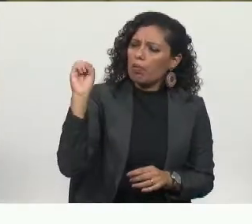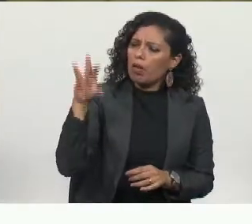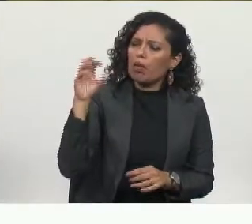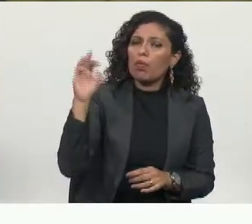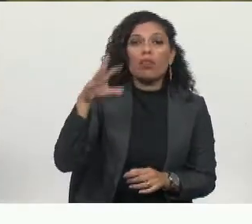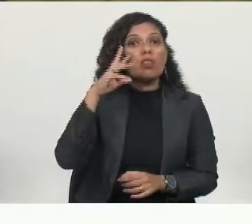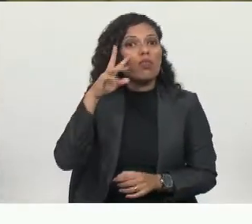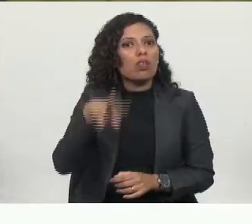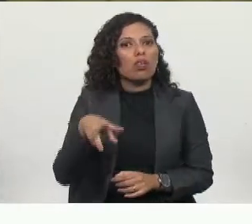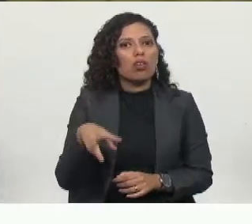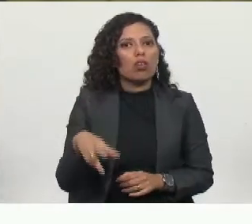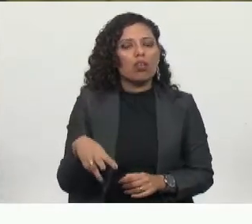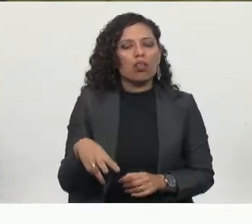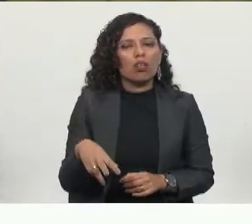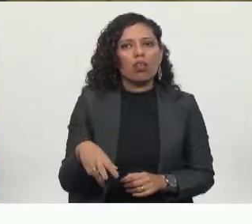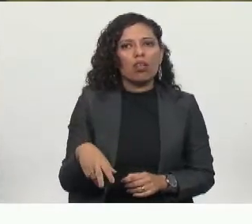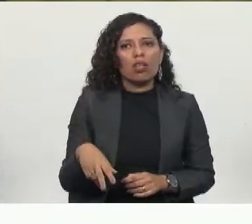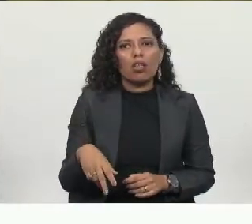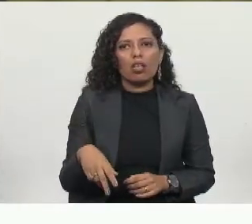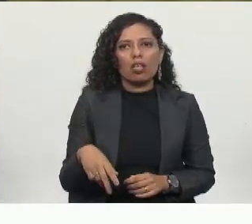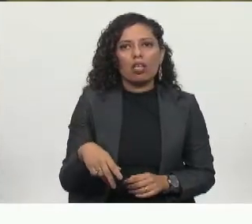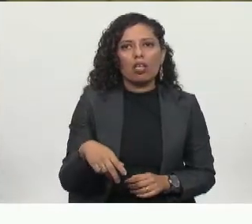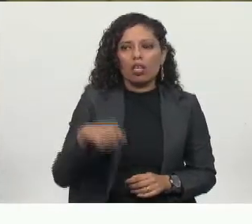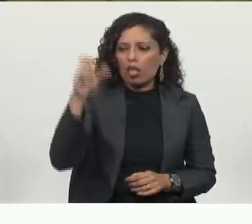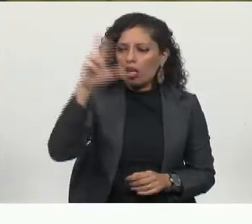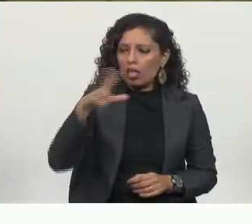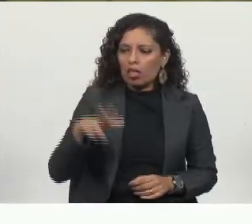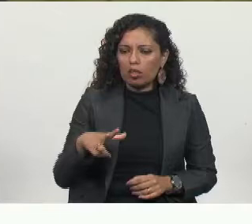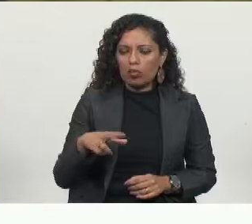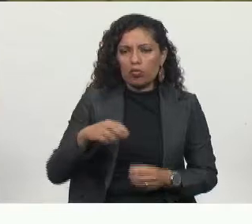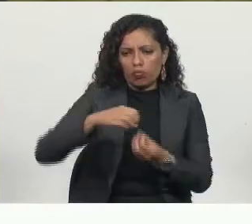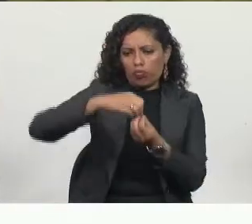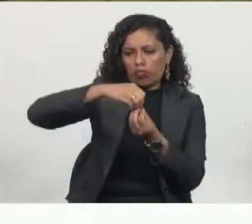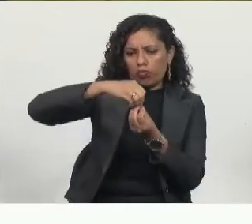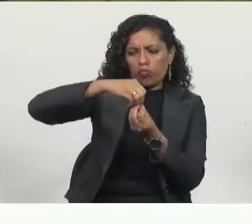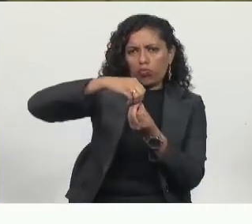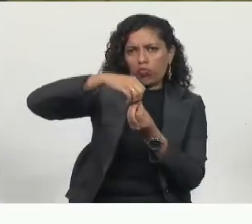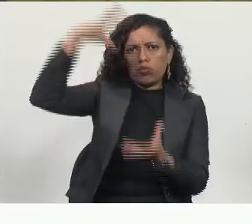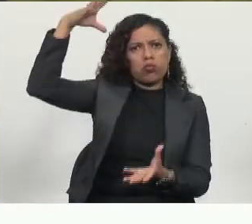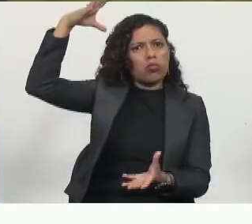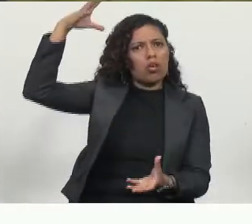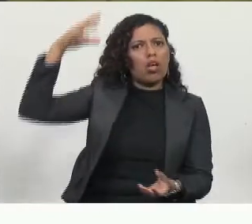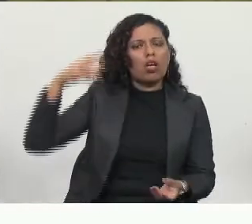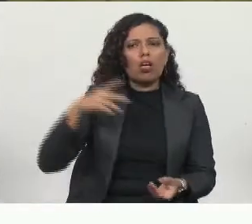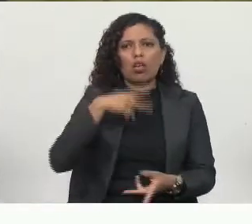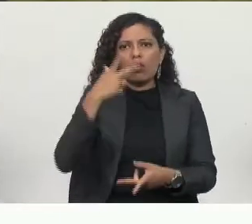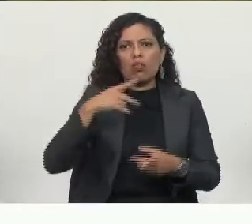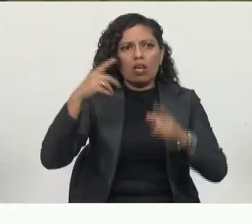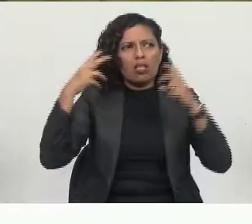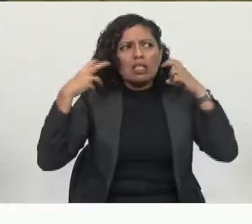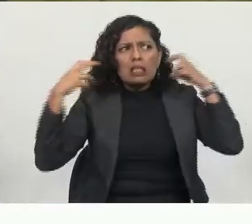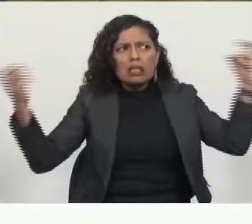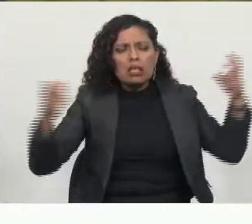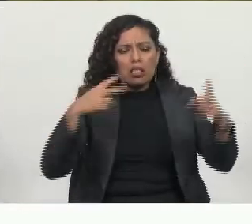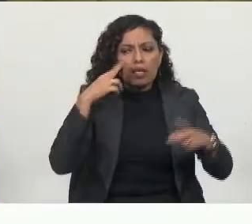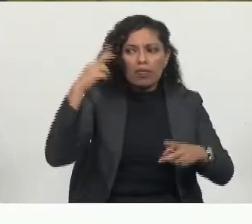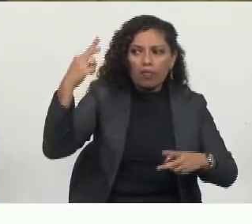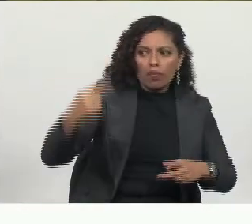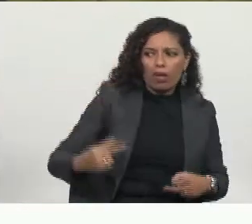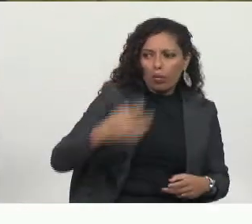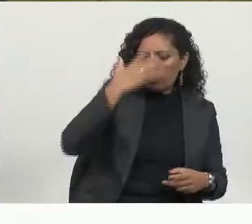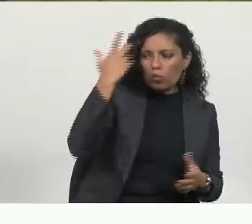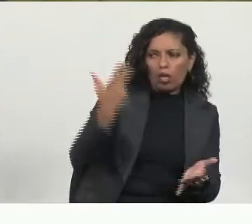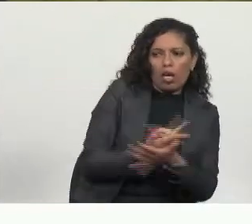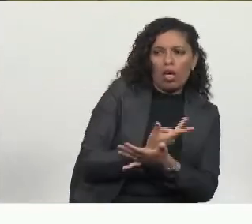agora, você passa ali com chaveiro, aquilo apita. Entendeu? Aqui, apesar dos esforços, né, da nossa